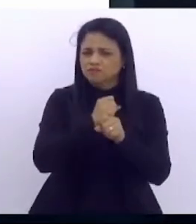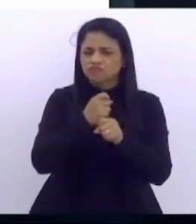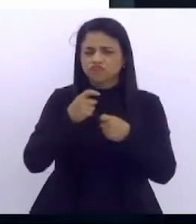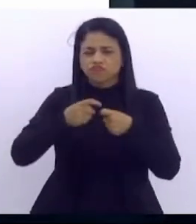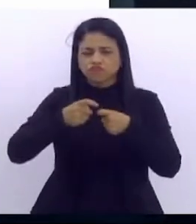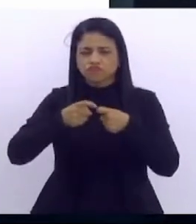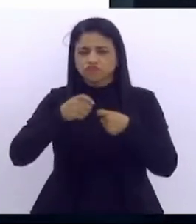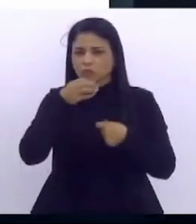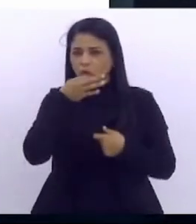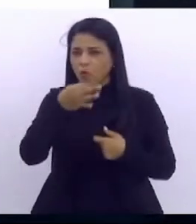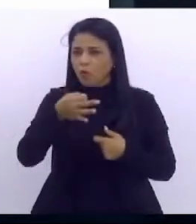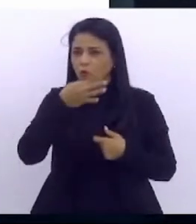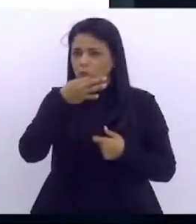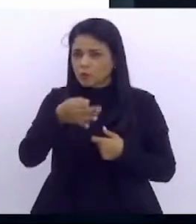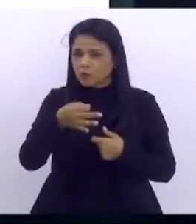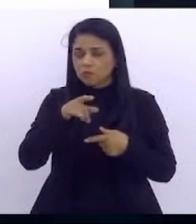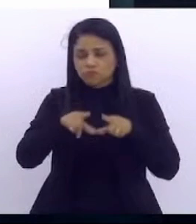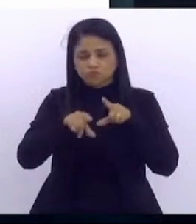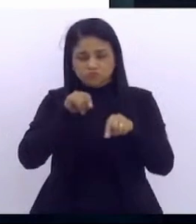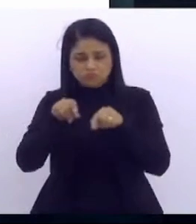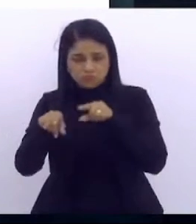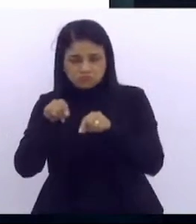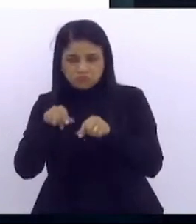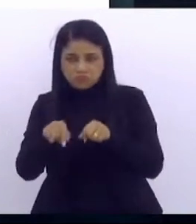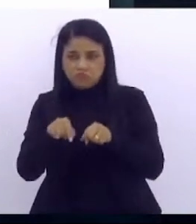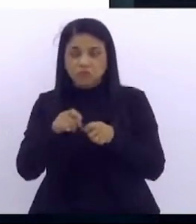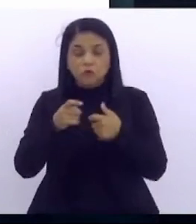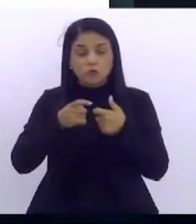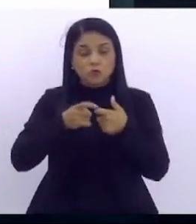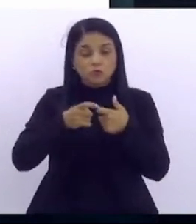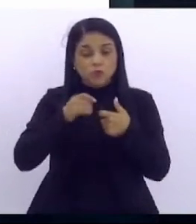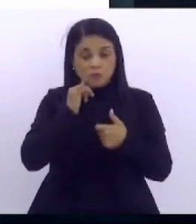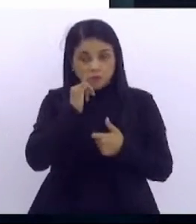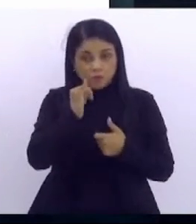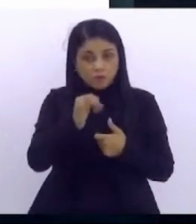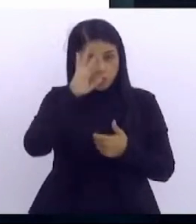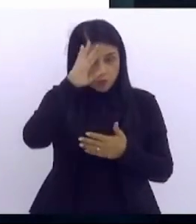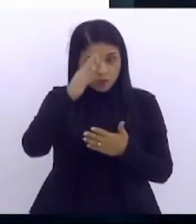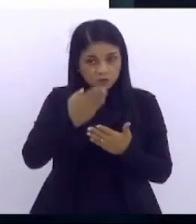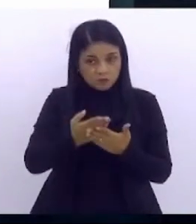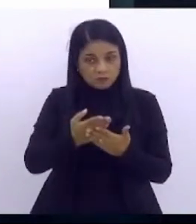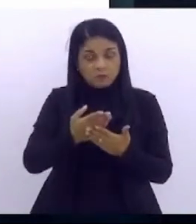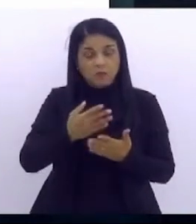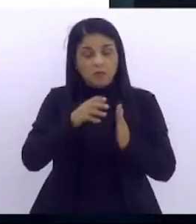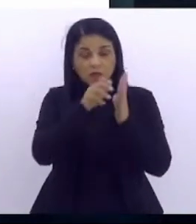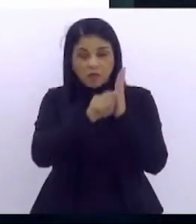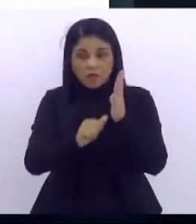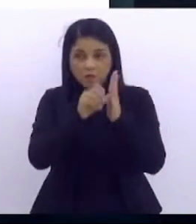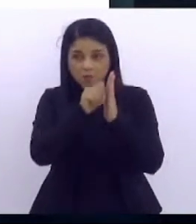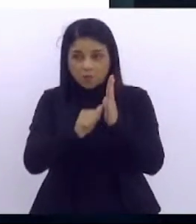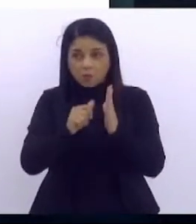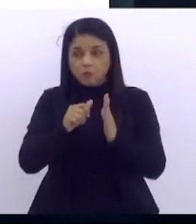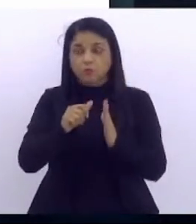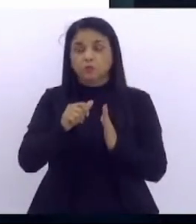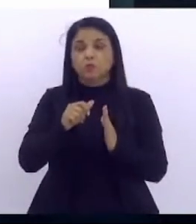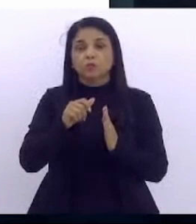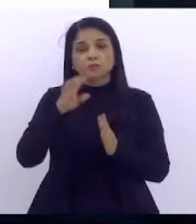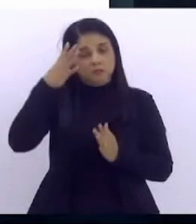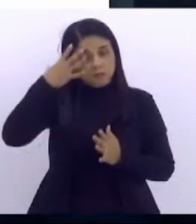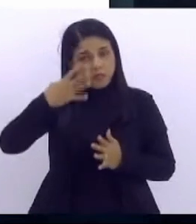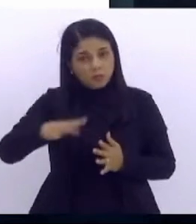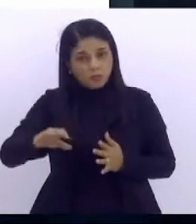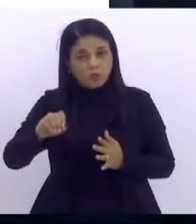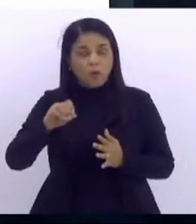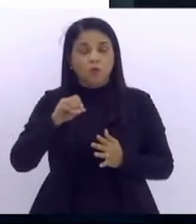selecionaram, talvez por um método muito bom, que diziam que os médicos acreditavam que os abortos espontâneos correspondem a 5% ou